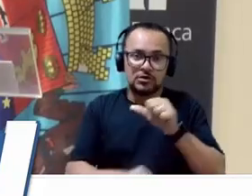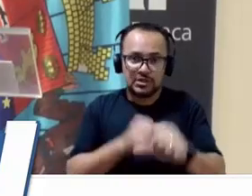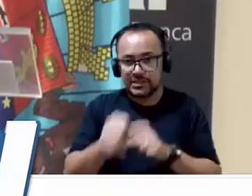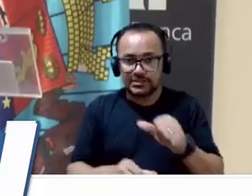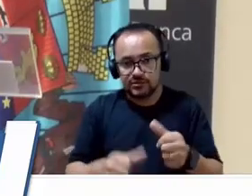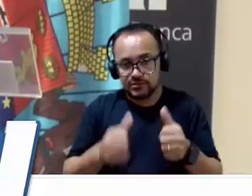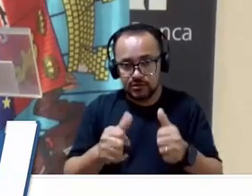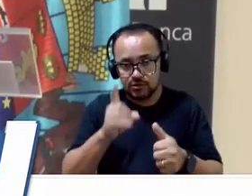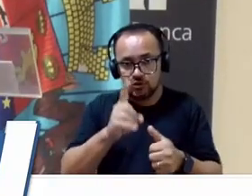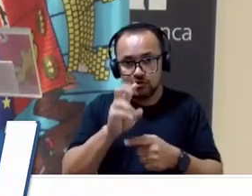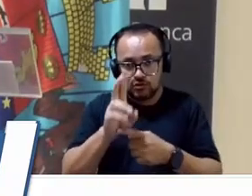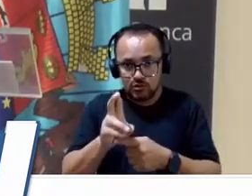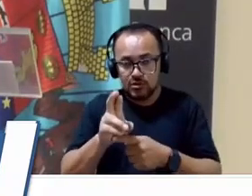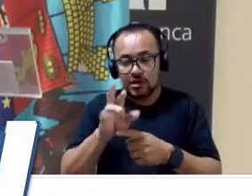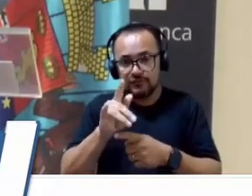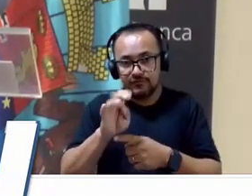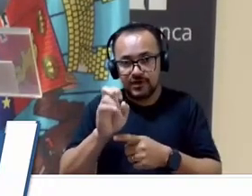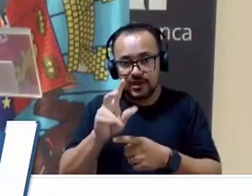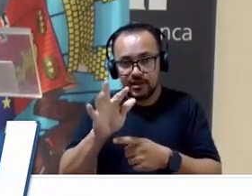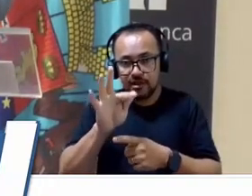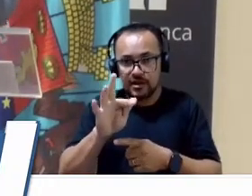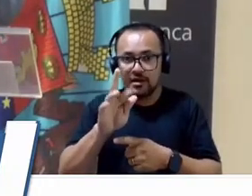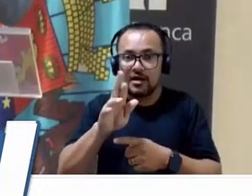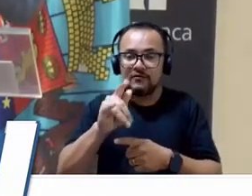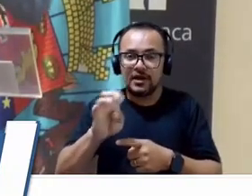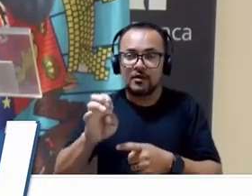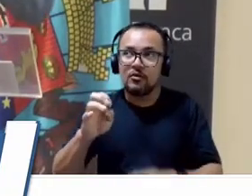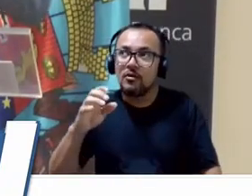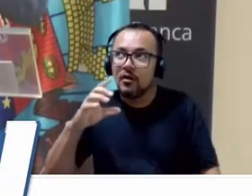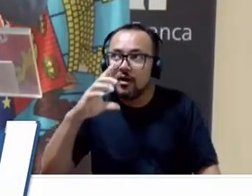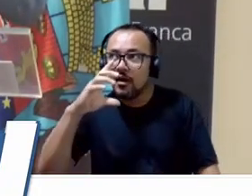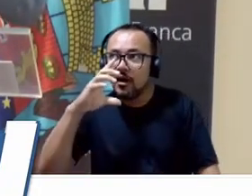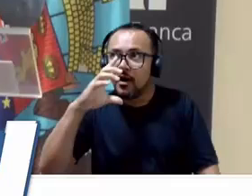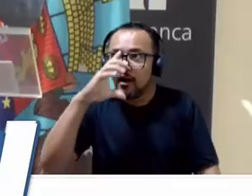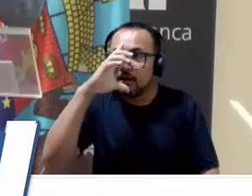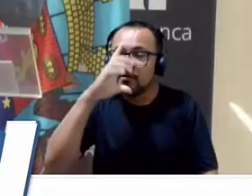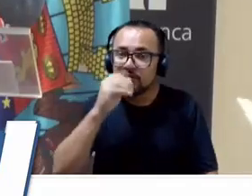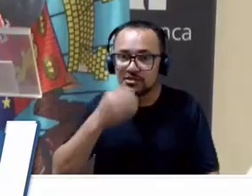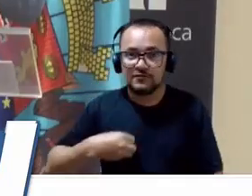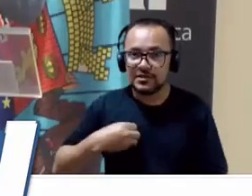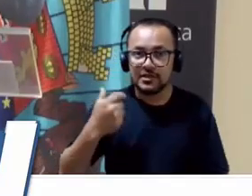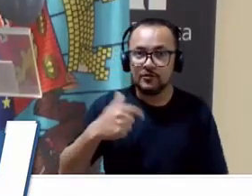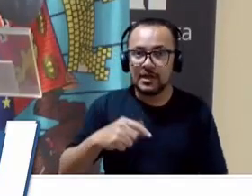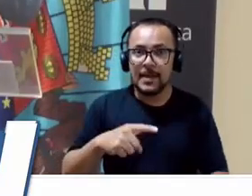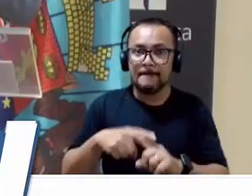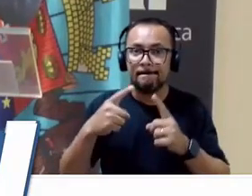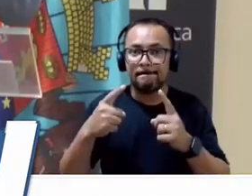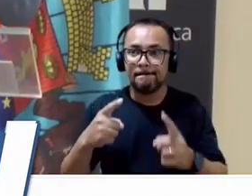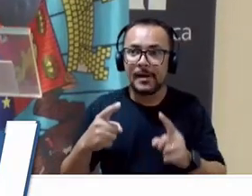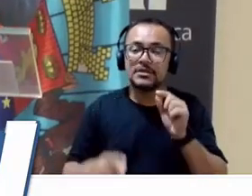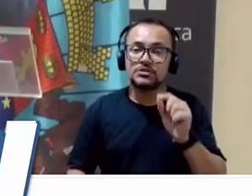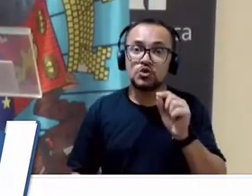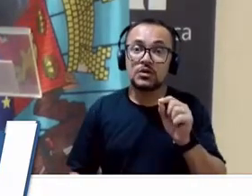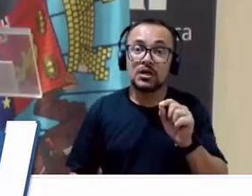a a lind não tá aqui mas o o Rafael Saraiva ele a principal Bandeira dele é da causa